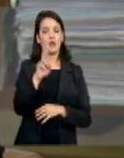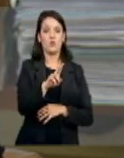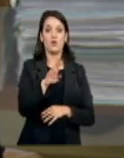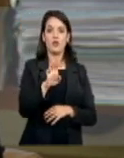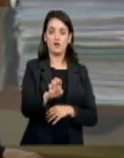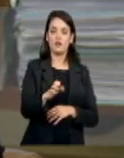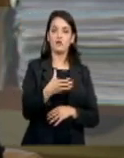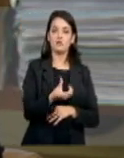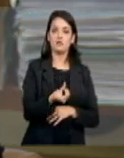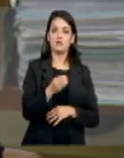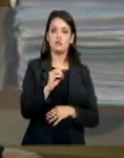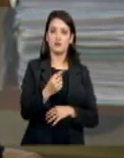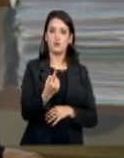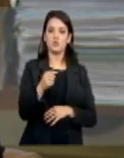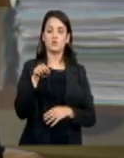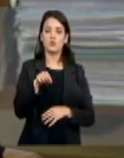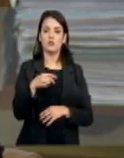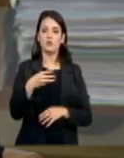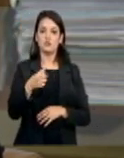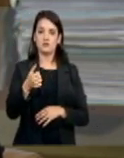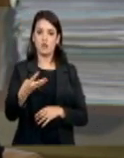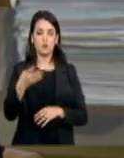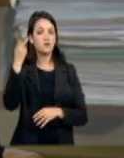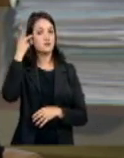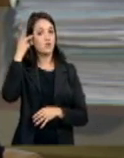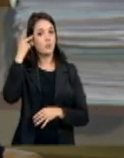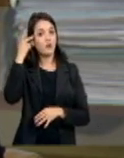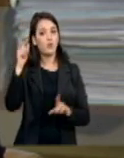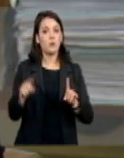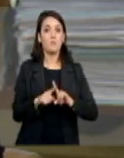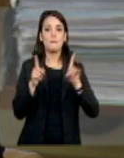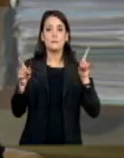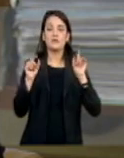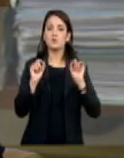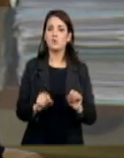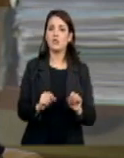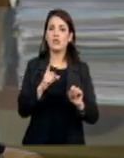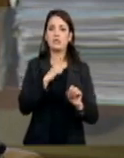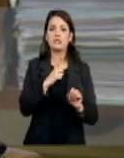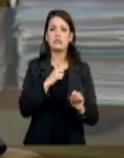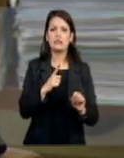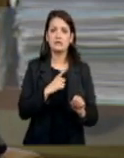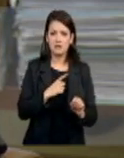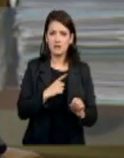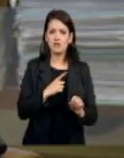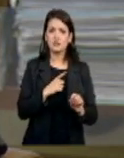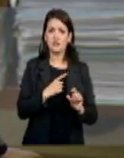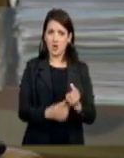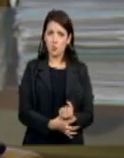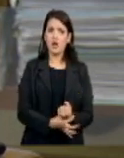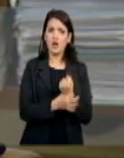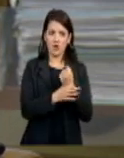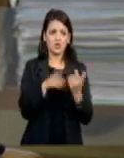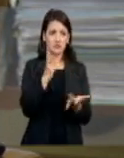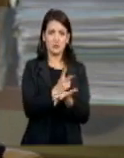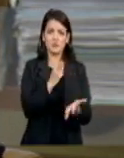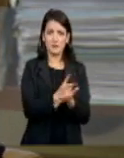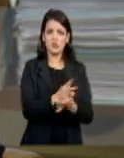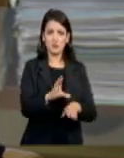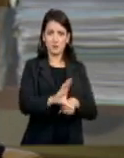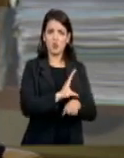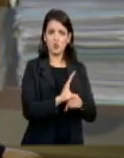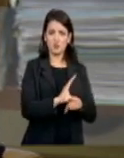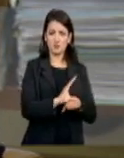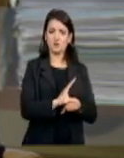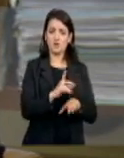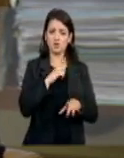de são paulo a reserva de jurisdição traduz inestimável garantia institucional de proteção a direitos